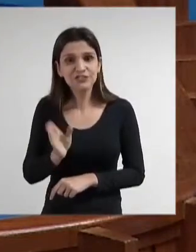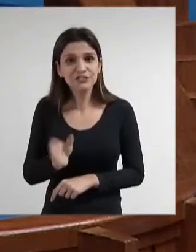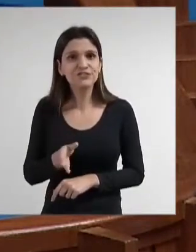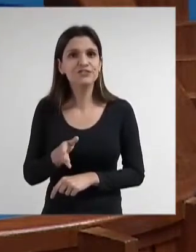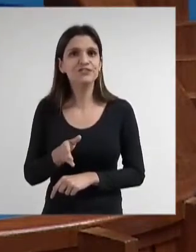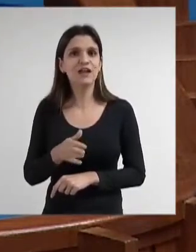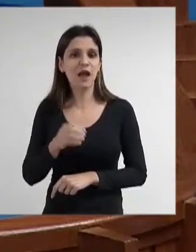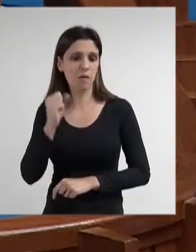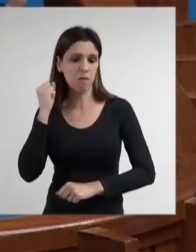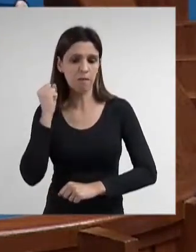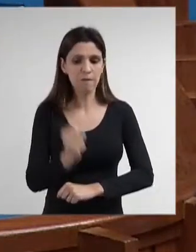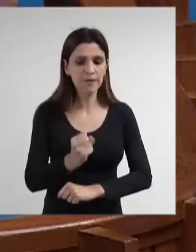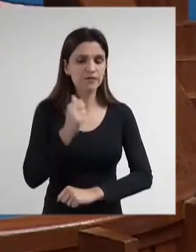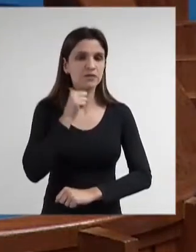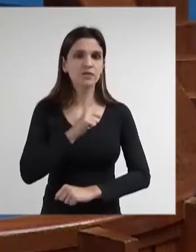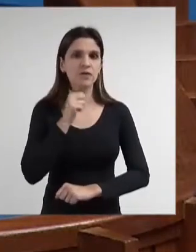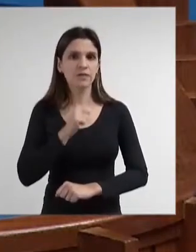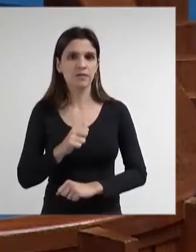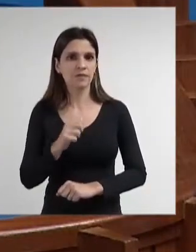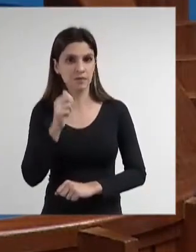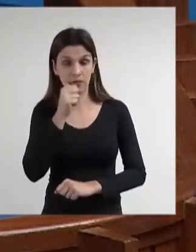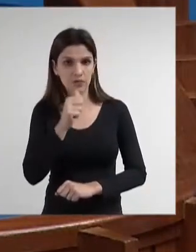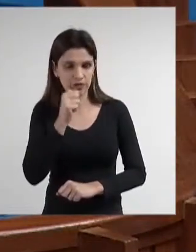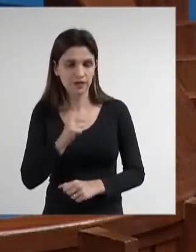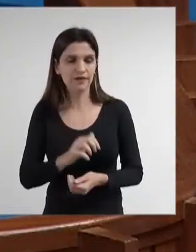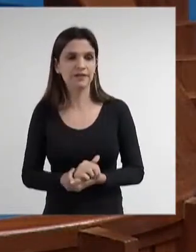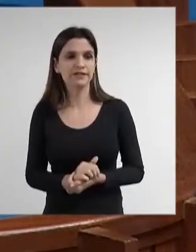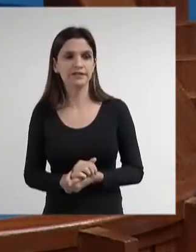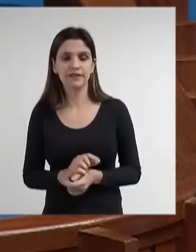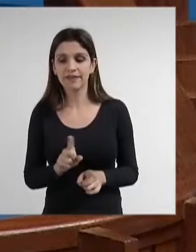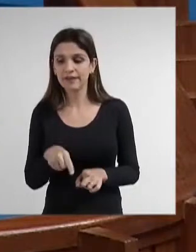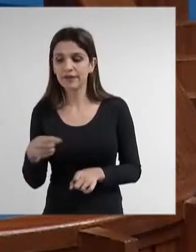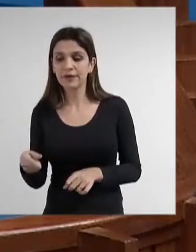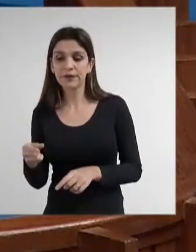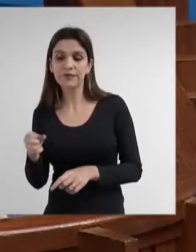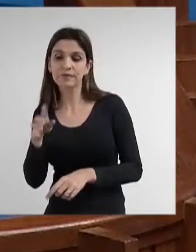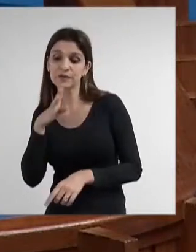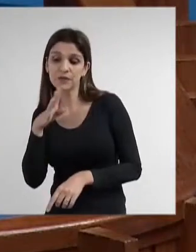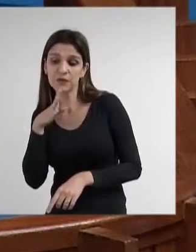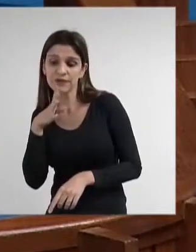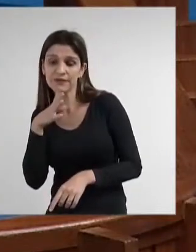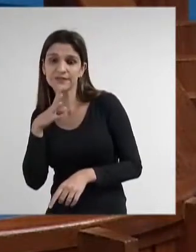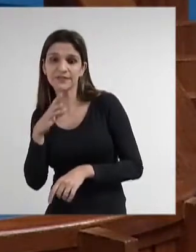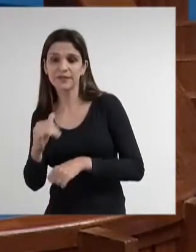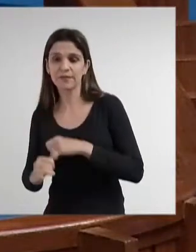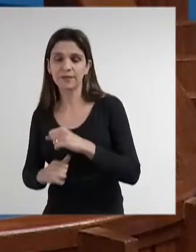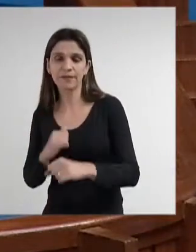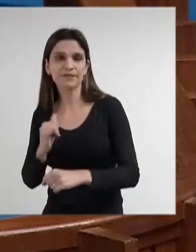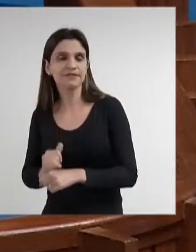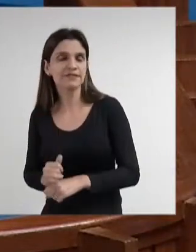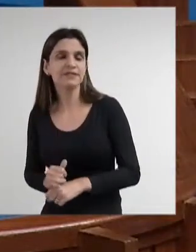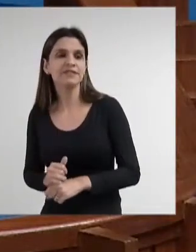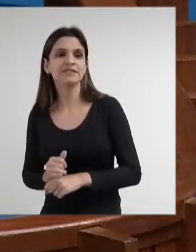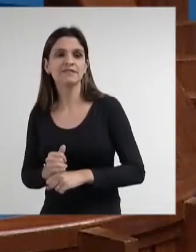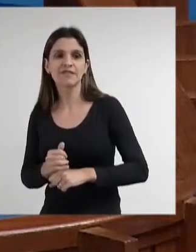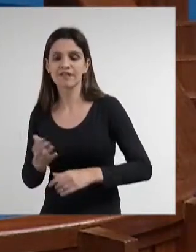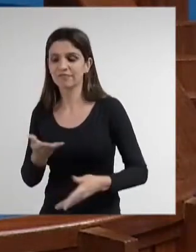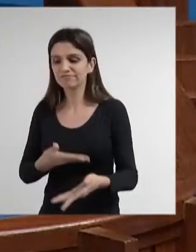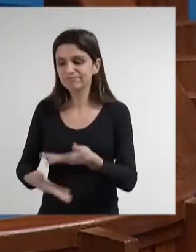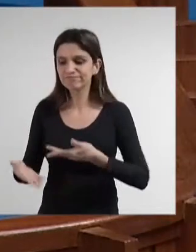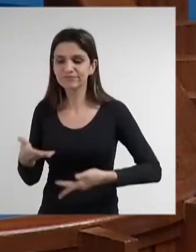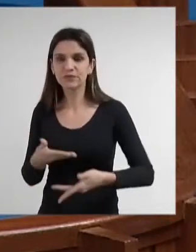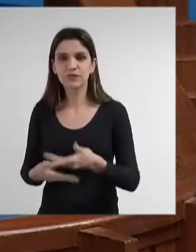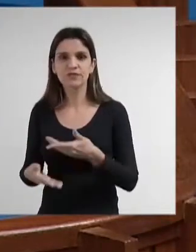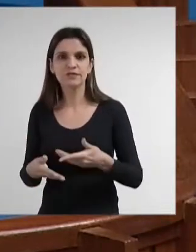Conheceu essa jovem de 30 e poucos anos, por nome Cristiane, pela internet. Deputado Evander